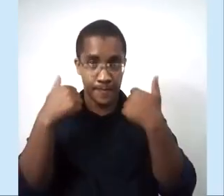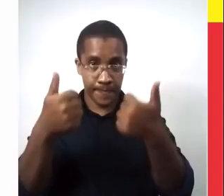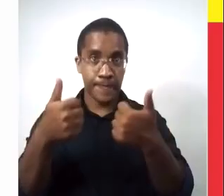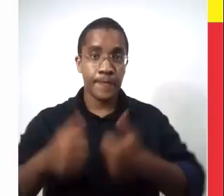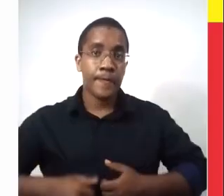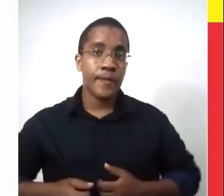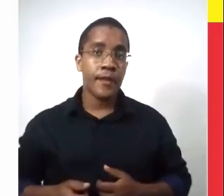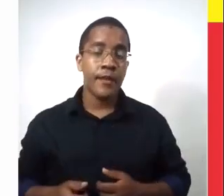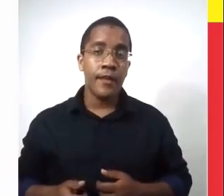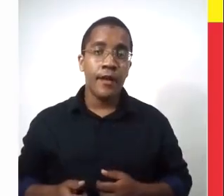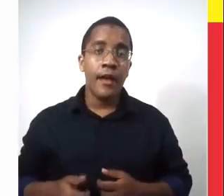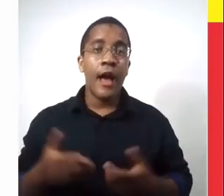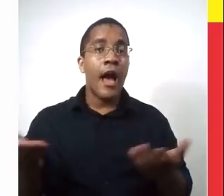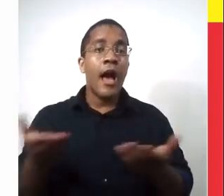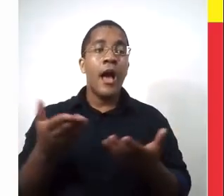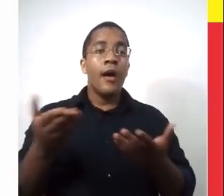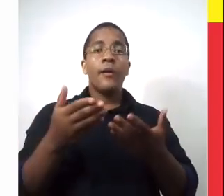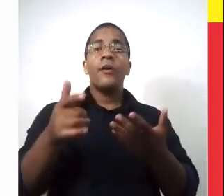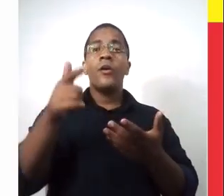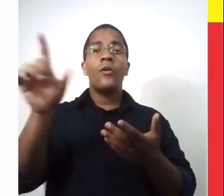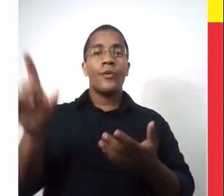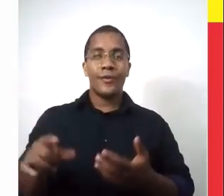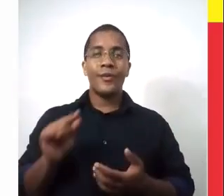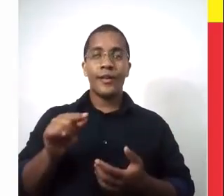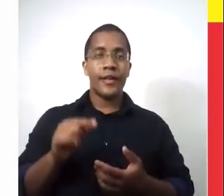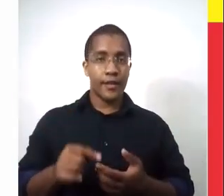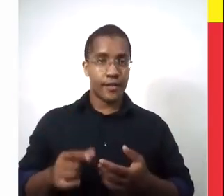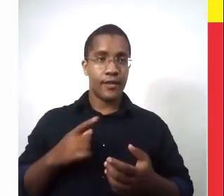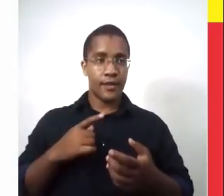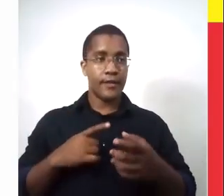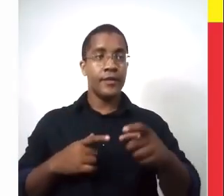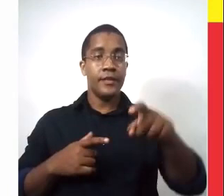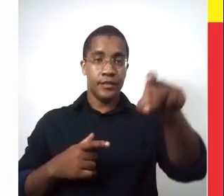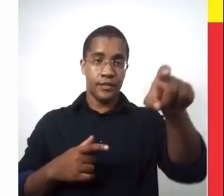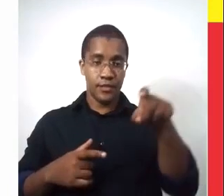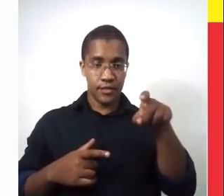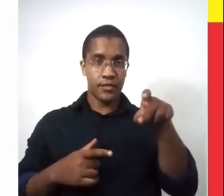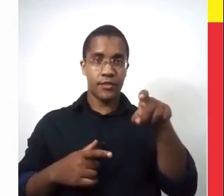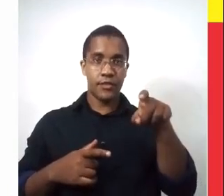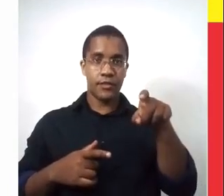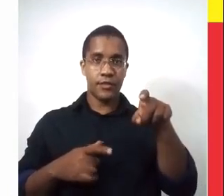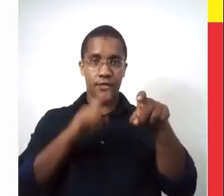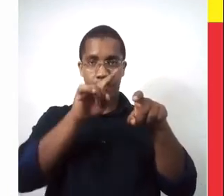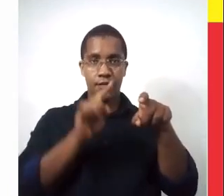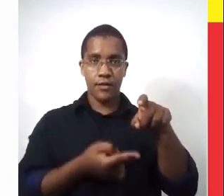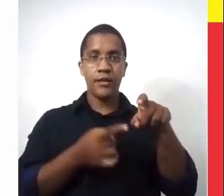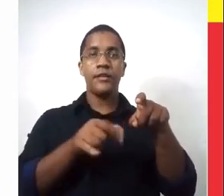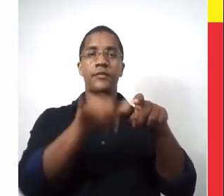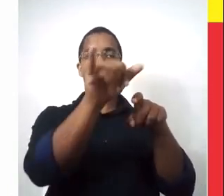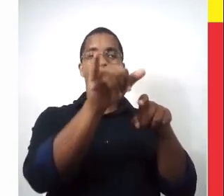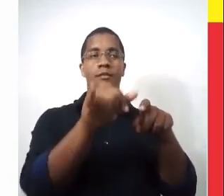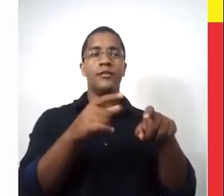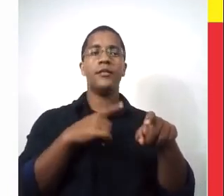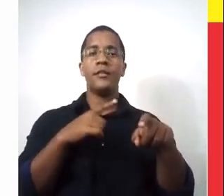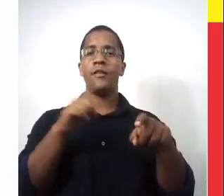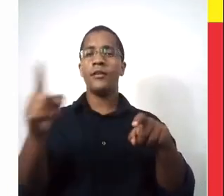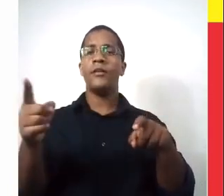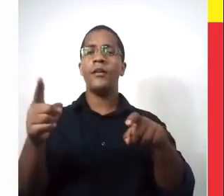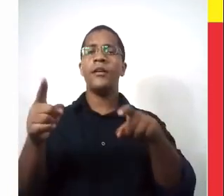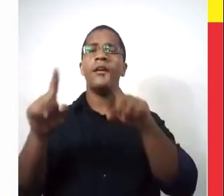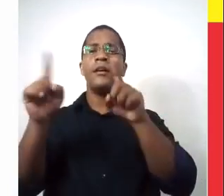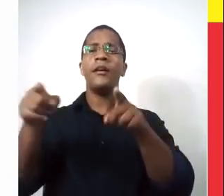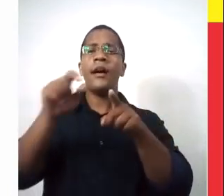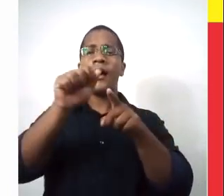imagem. Então, agora é o seguinte, os pares ordenados, x, y. Então, isso tem, ó, abscissa